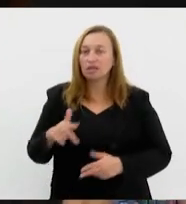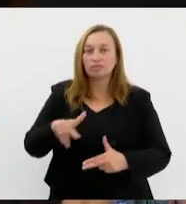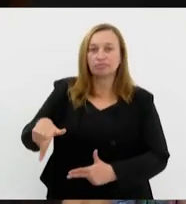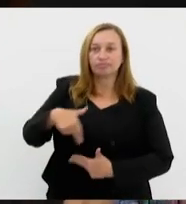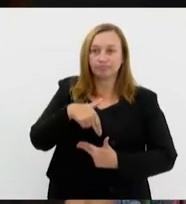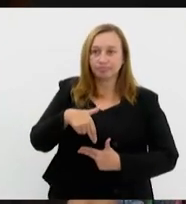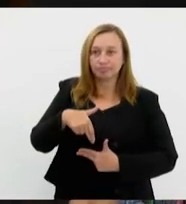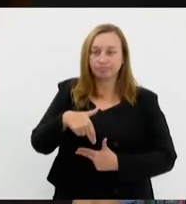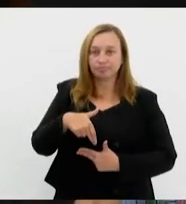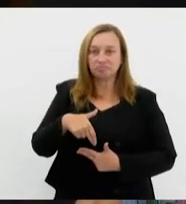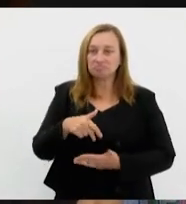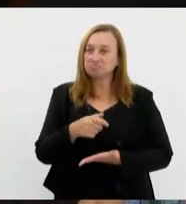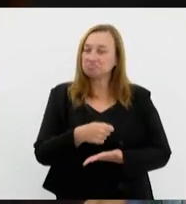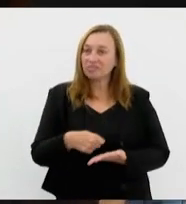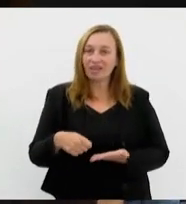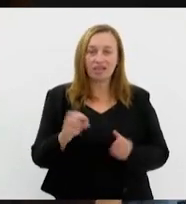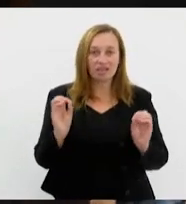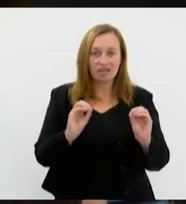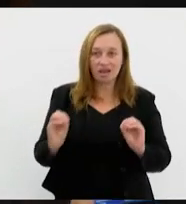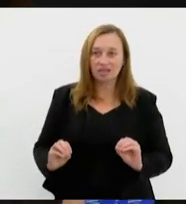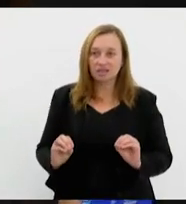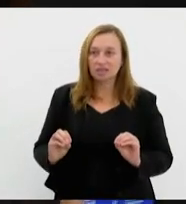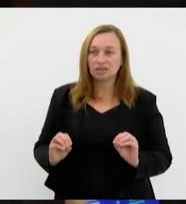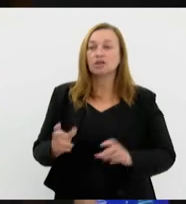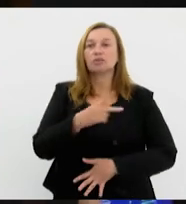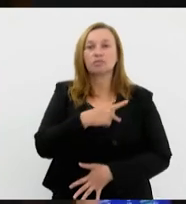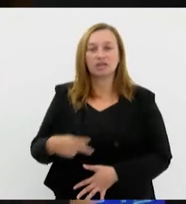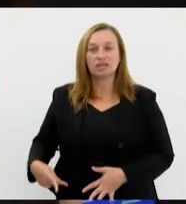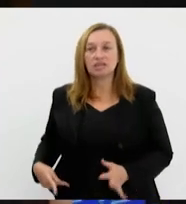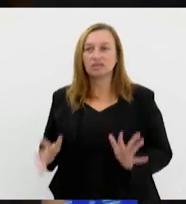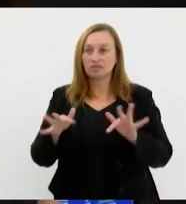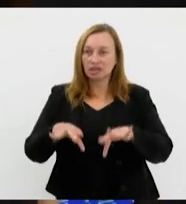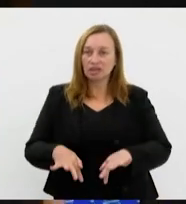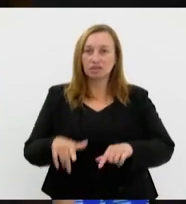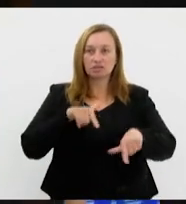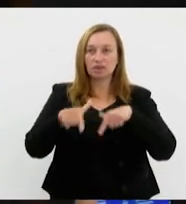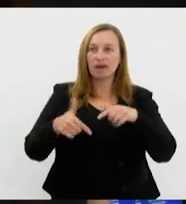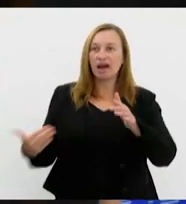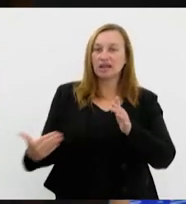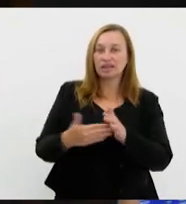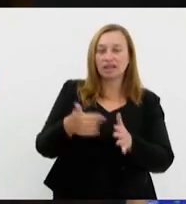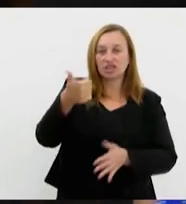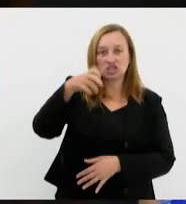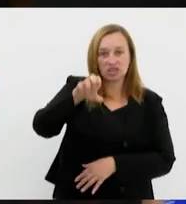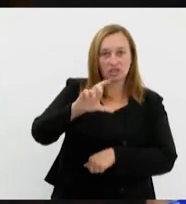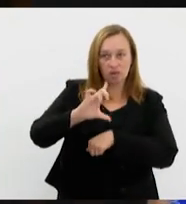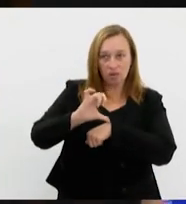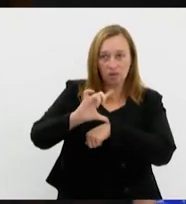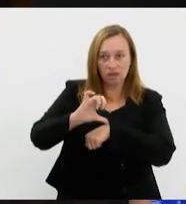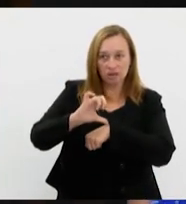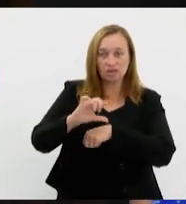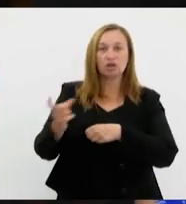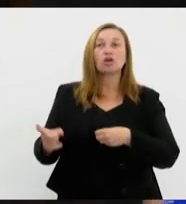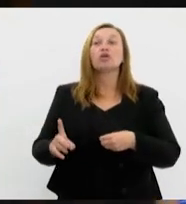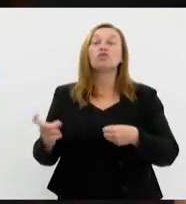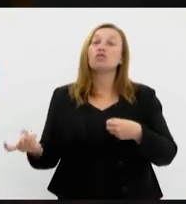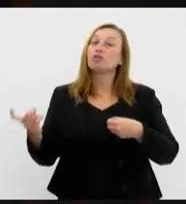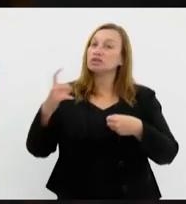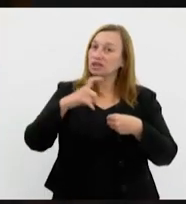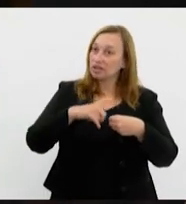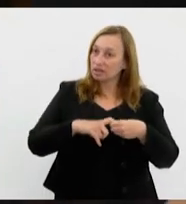oradores inscritos, a presidência suspende os trabalhos até às 15 horas, quando